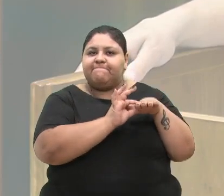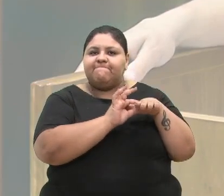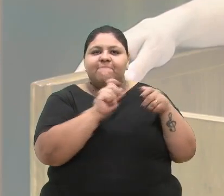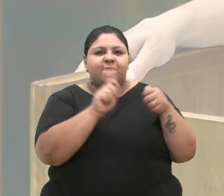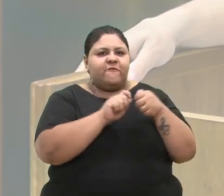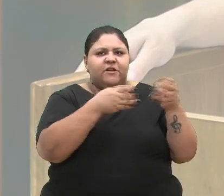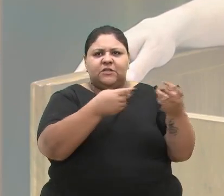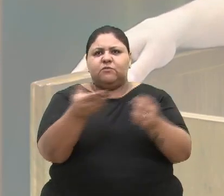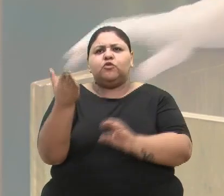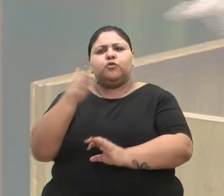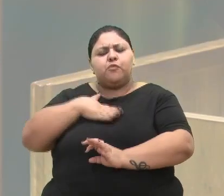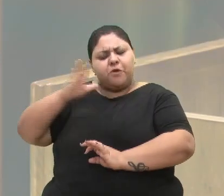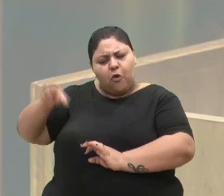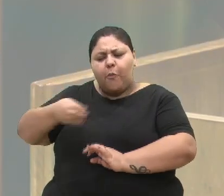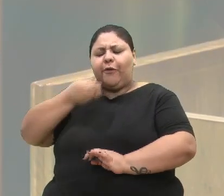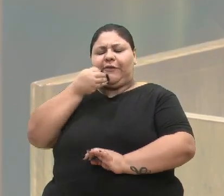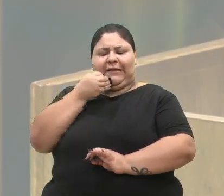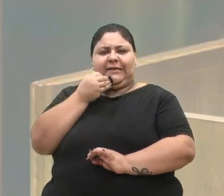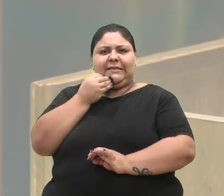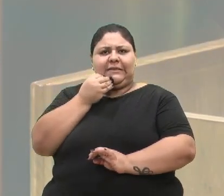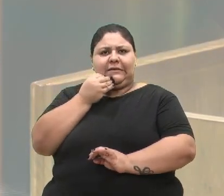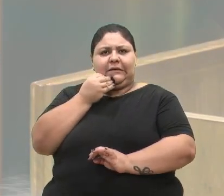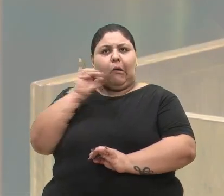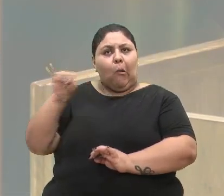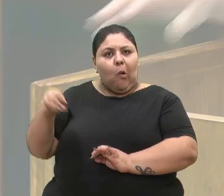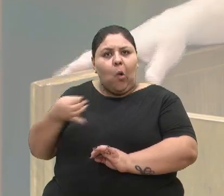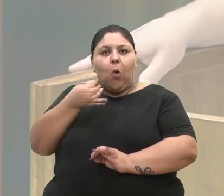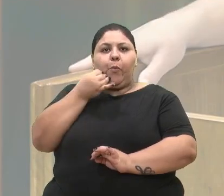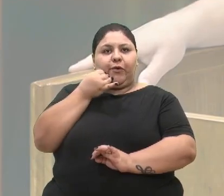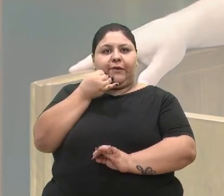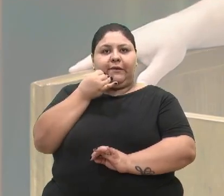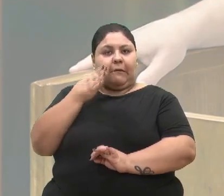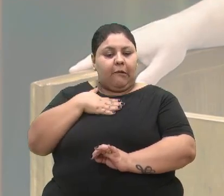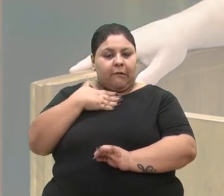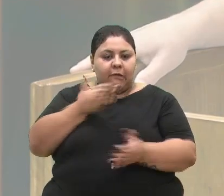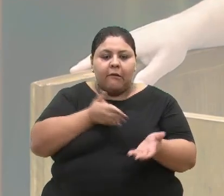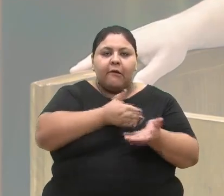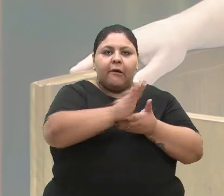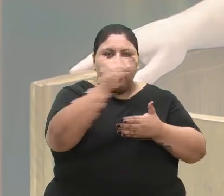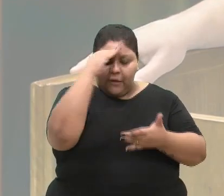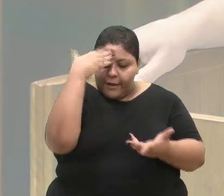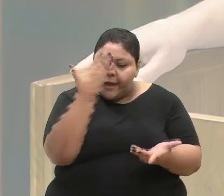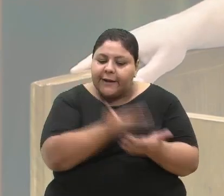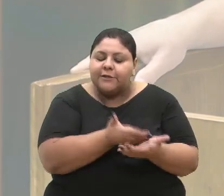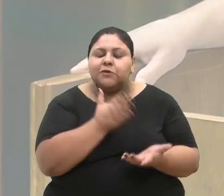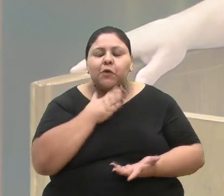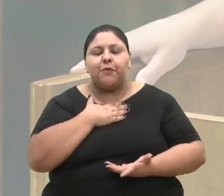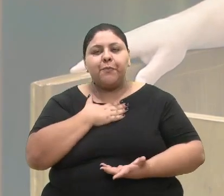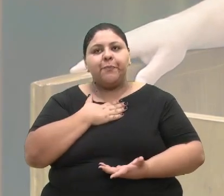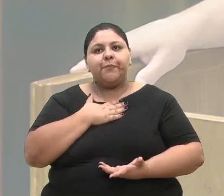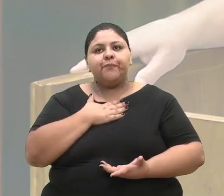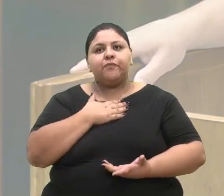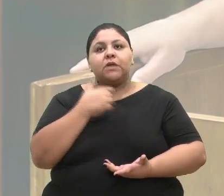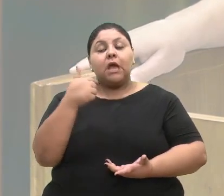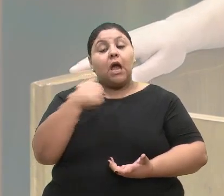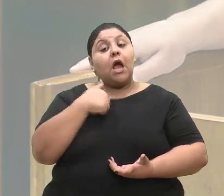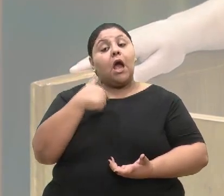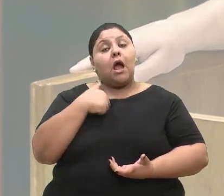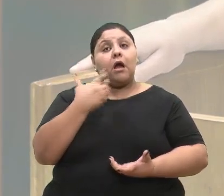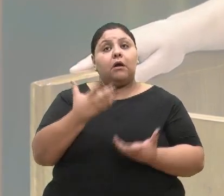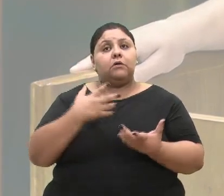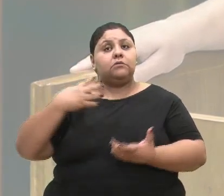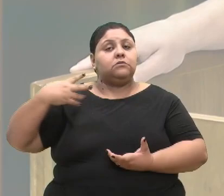mim, tantas oportunidades, me permitiu, confiou, acreditou. Eu vim mesmo,